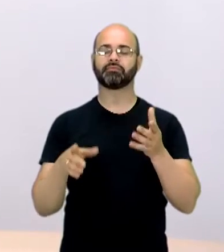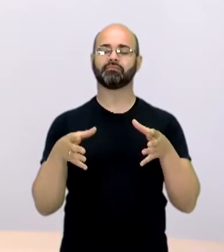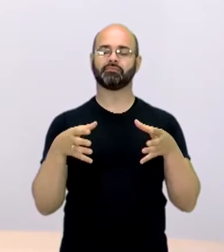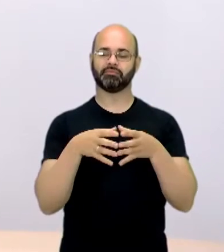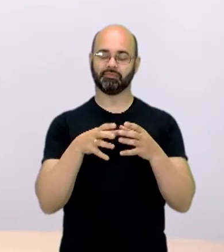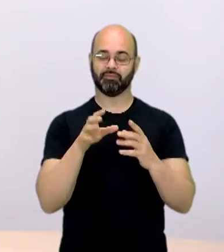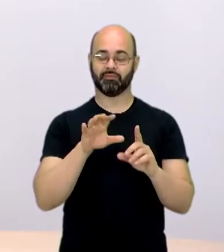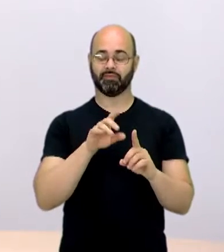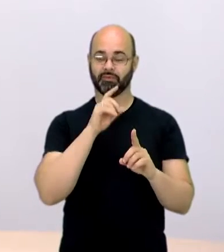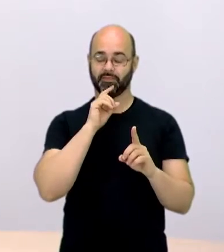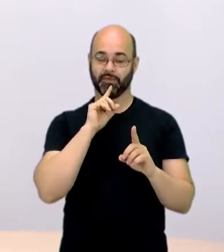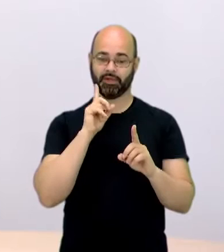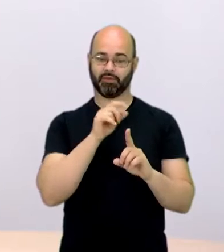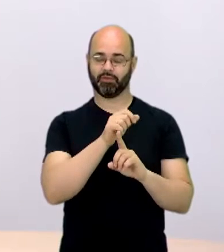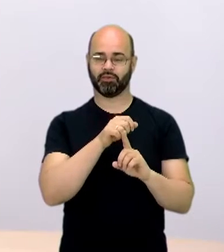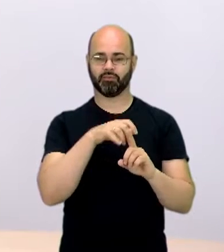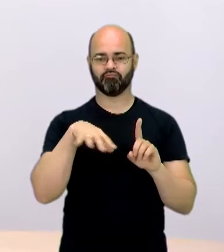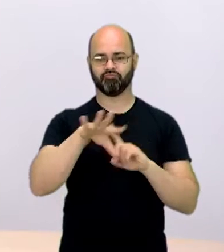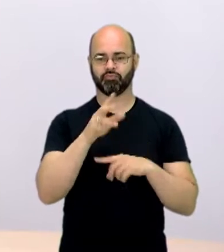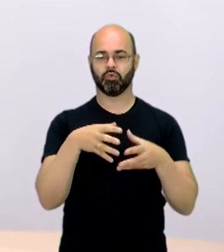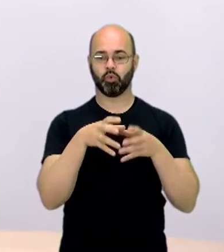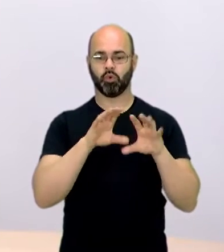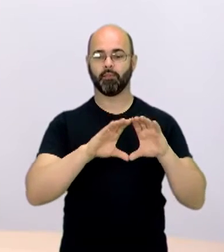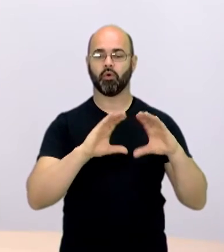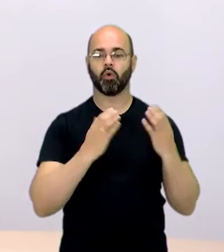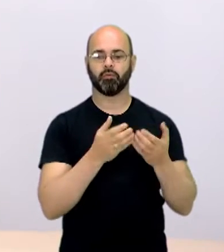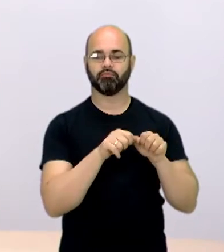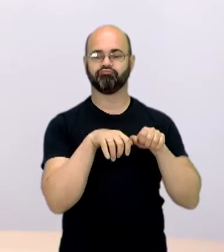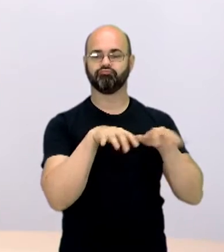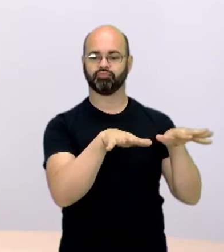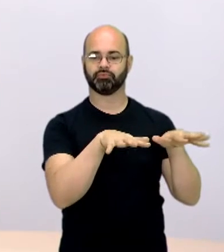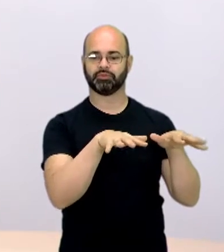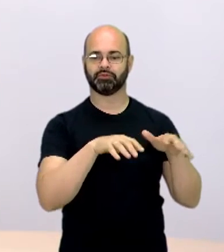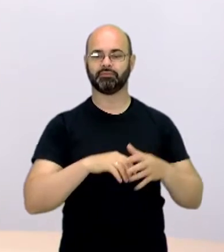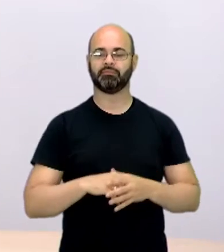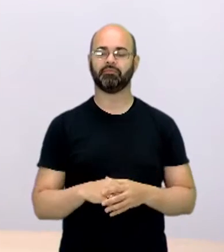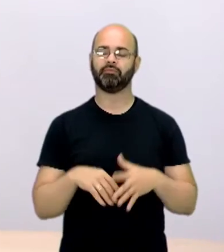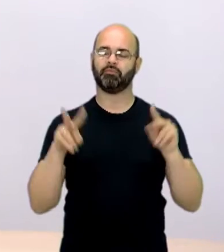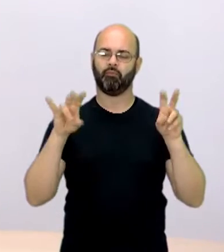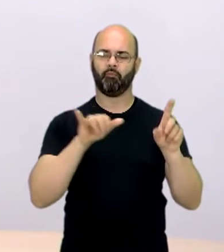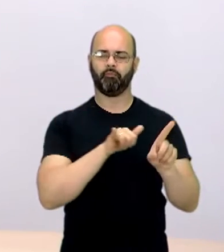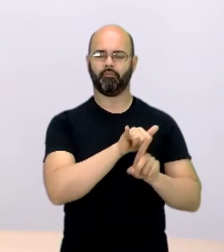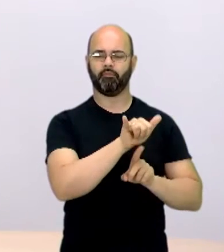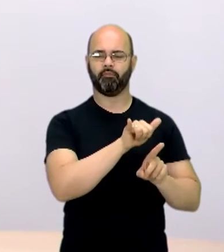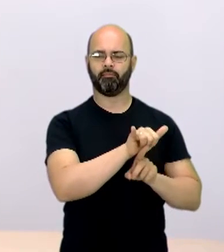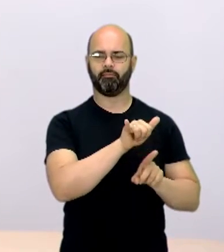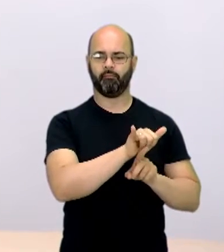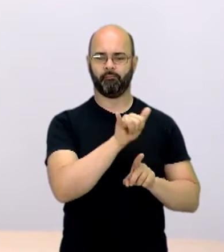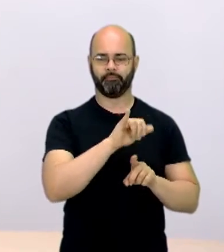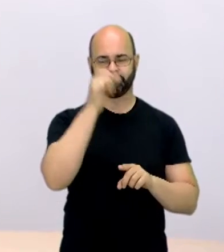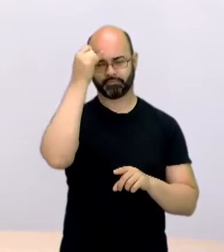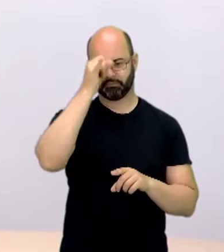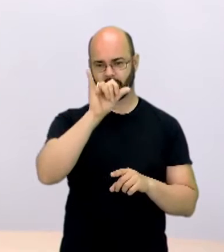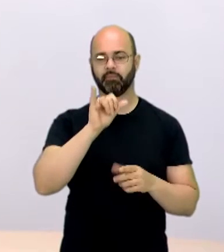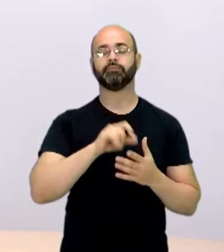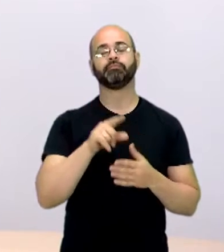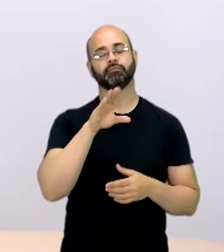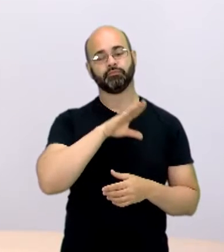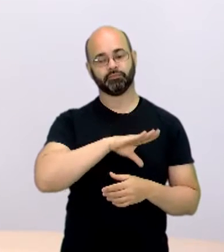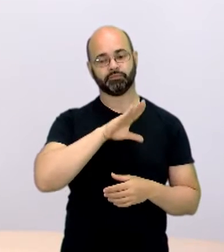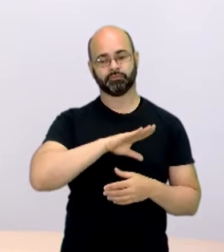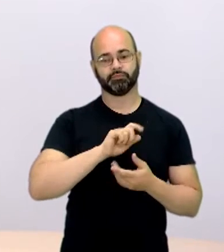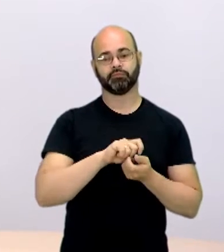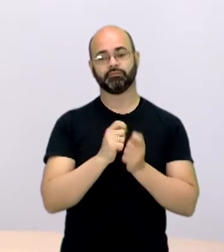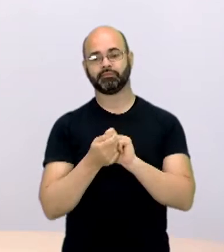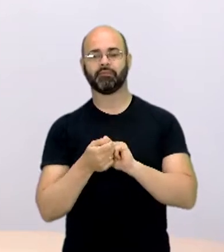acabar, né? Fizeram lá uma campanha contra o bullying e vão traduzir para o português também e vai ficar um